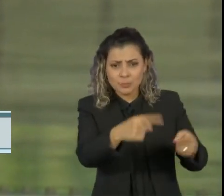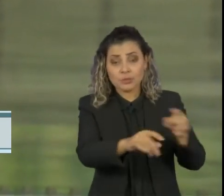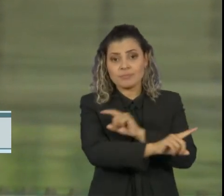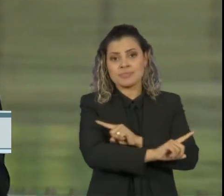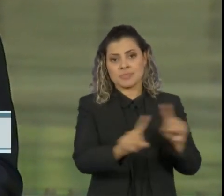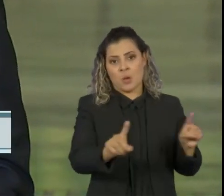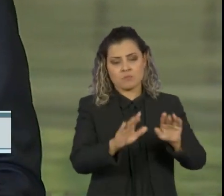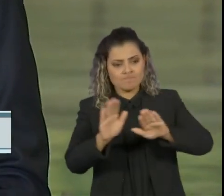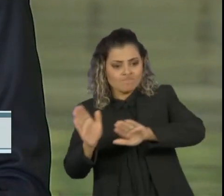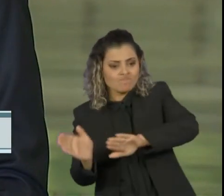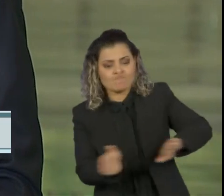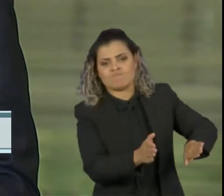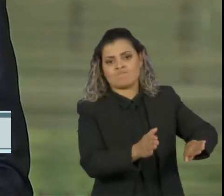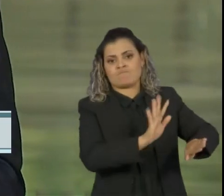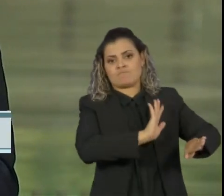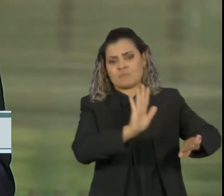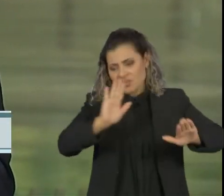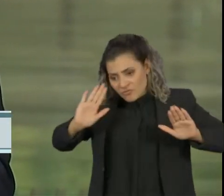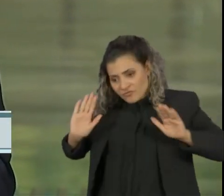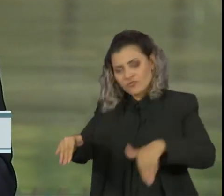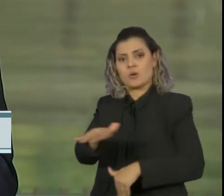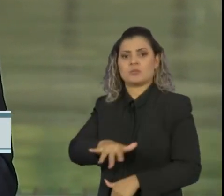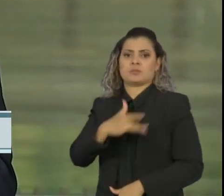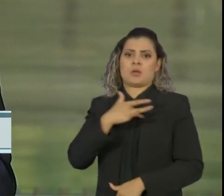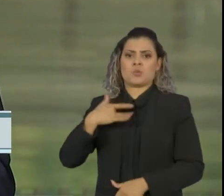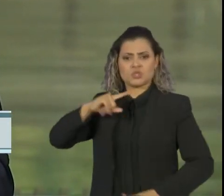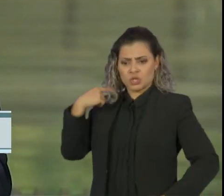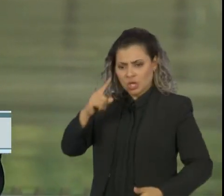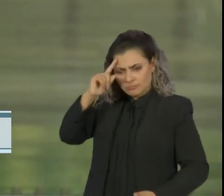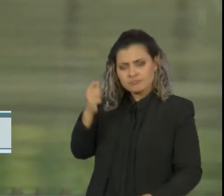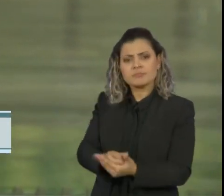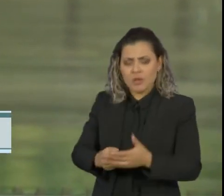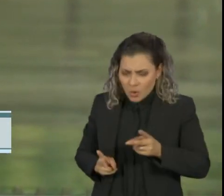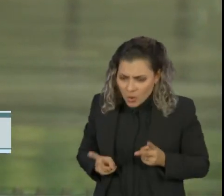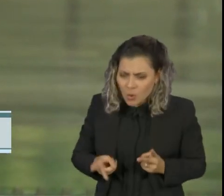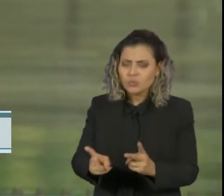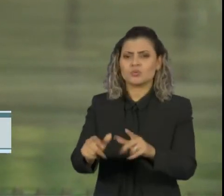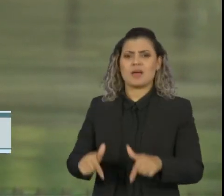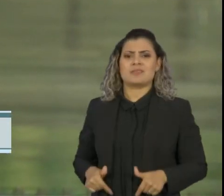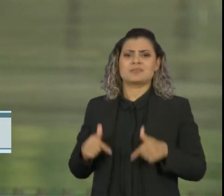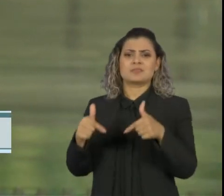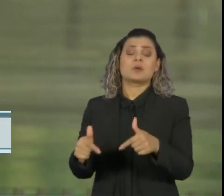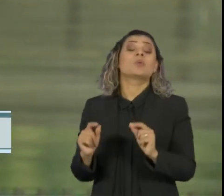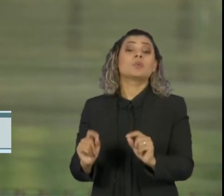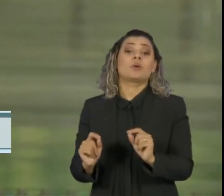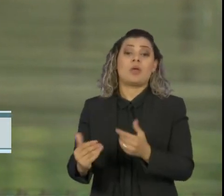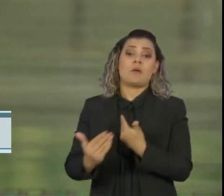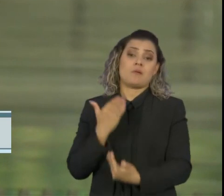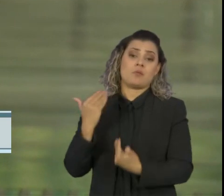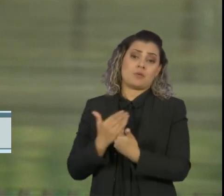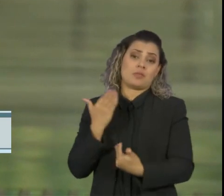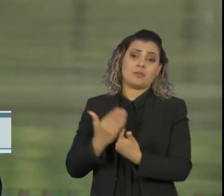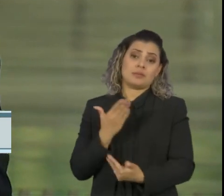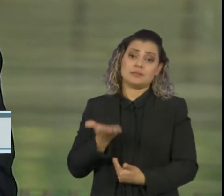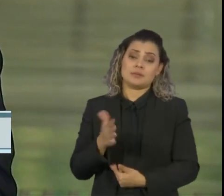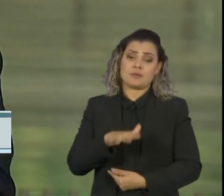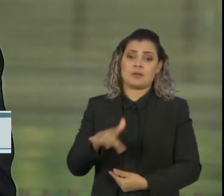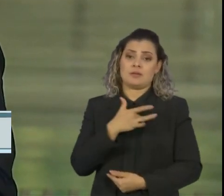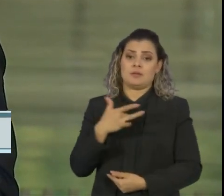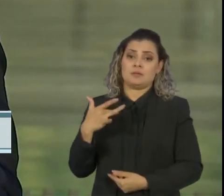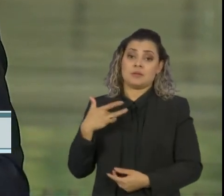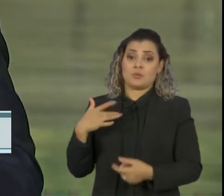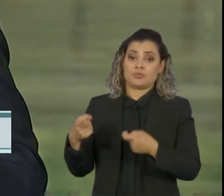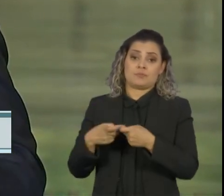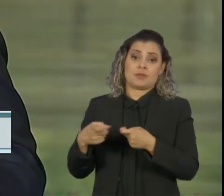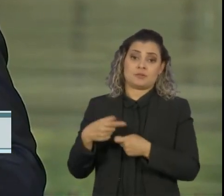política. E assim vamos continuar. Decidiremos e continuaremos a agir de acordo com a orientação da área médica,